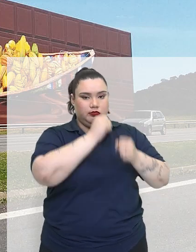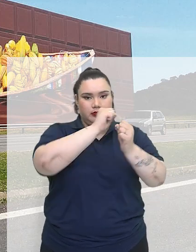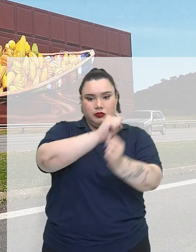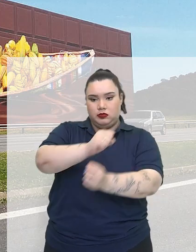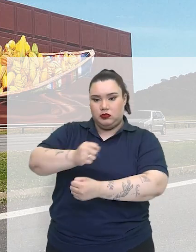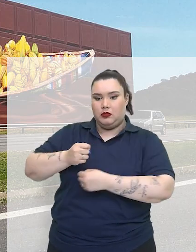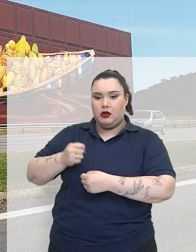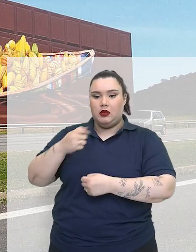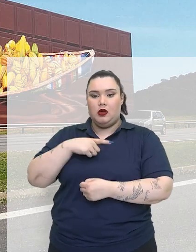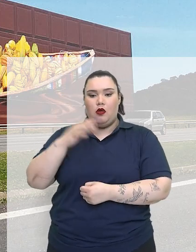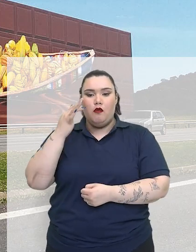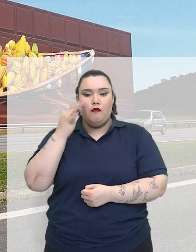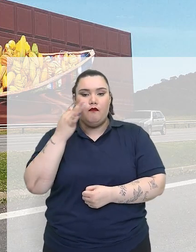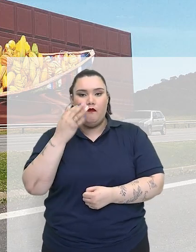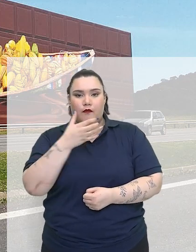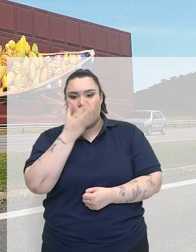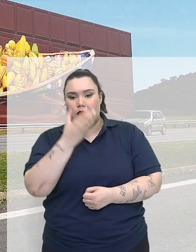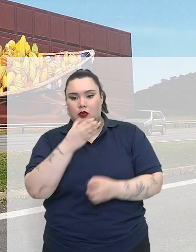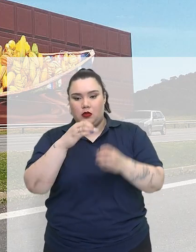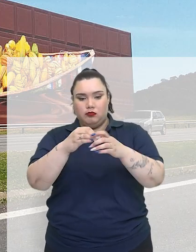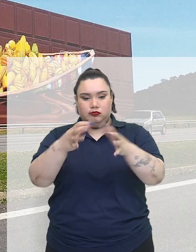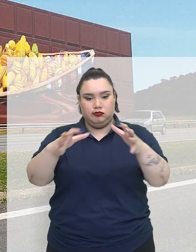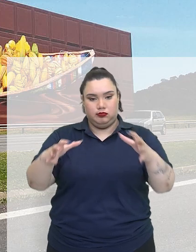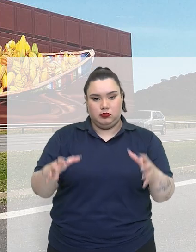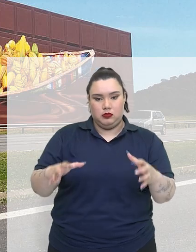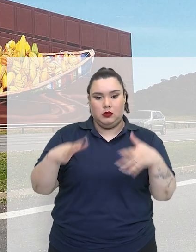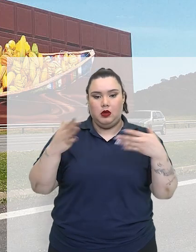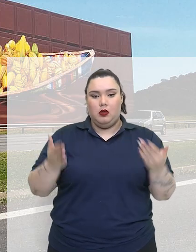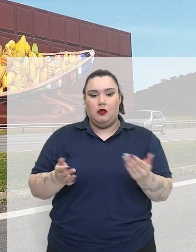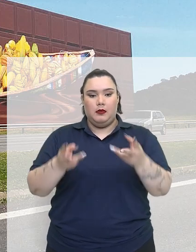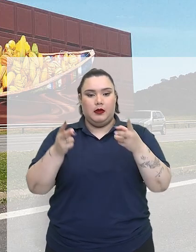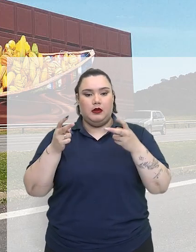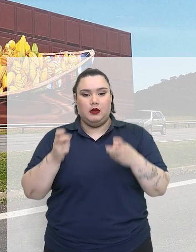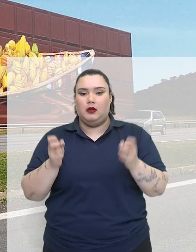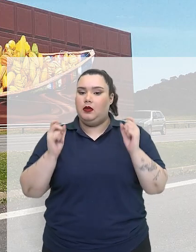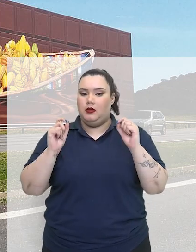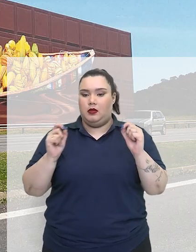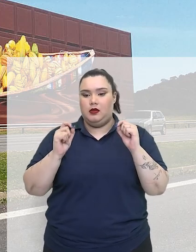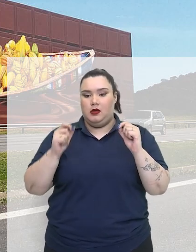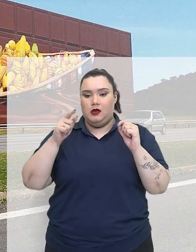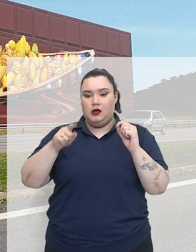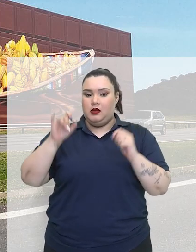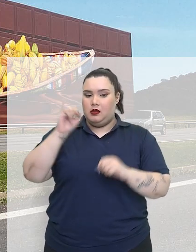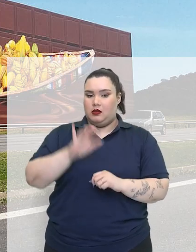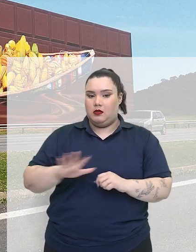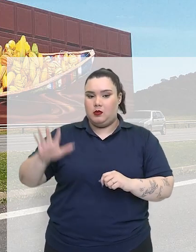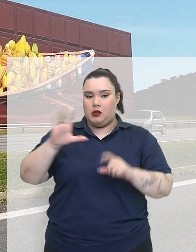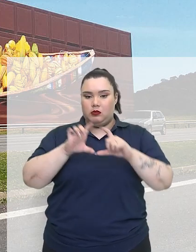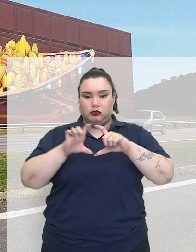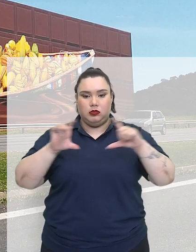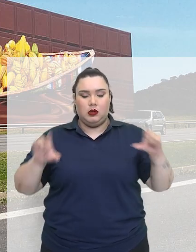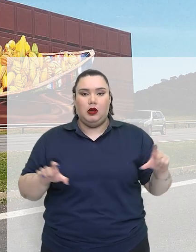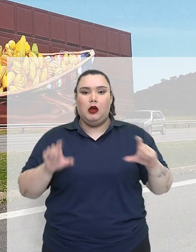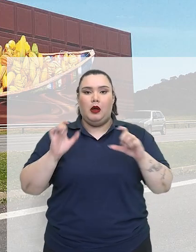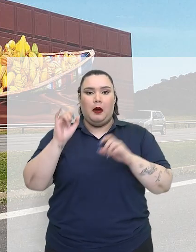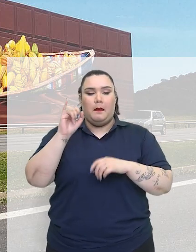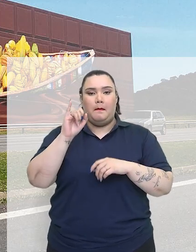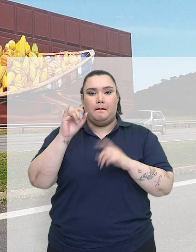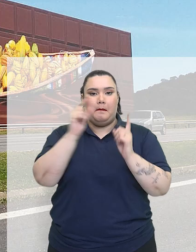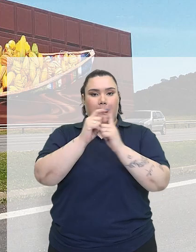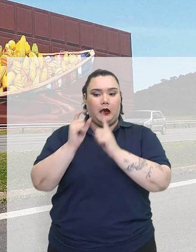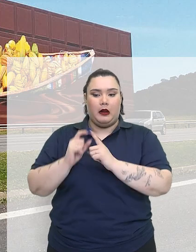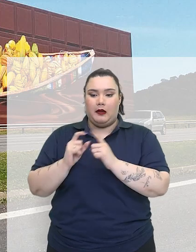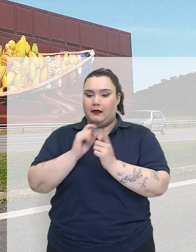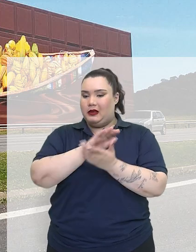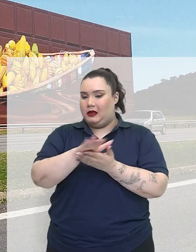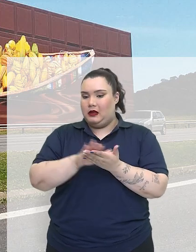com algumas frutas. E aí você observa, né, que nessa imagem não há nenhuma palavra,